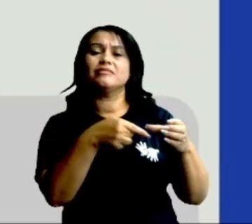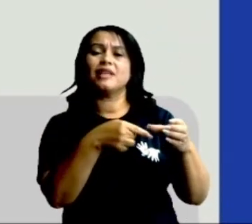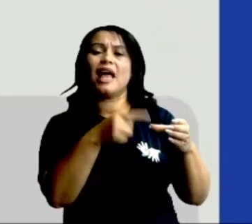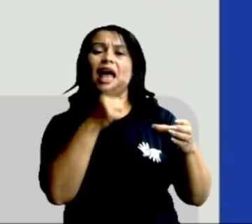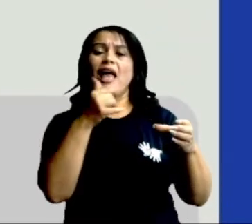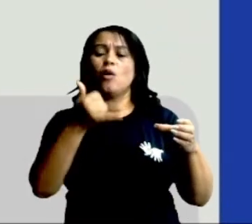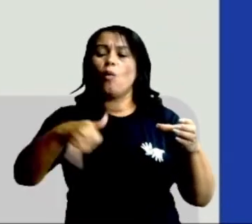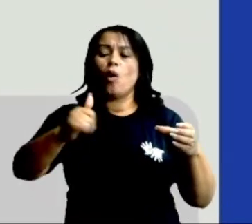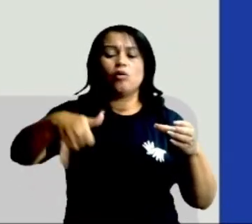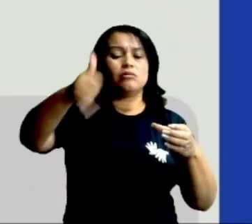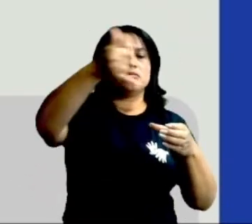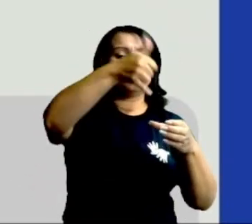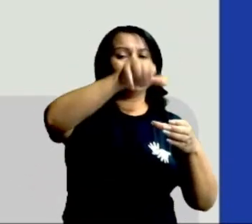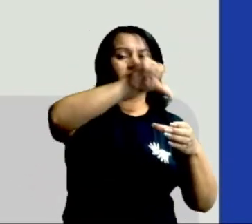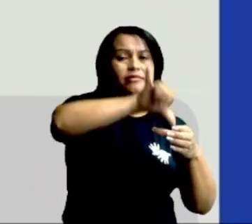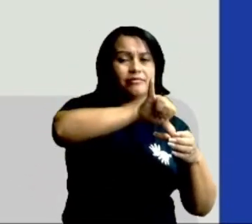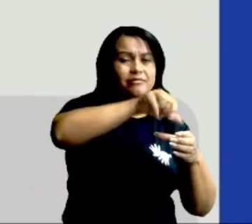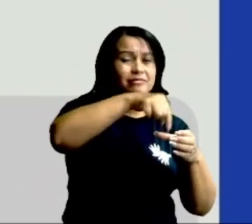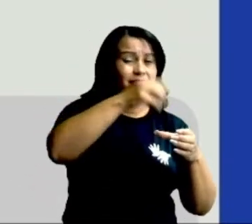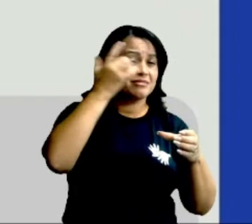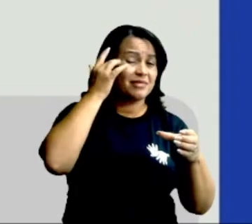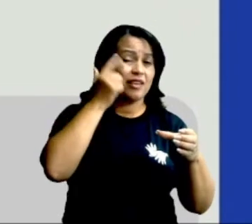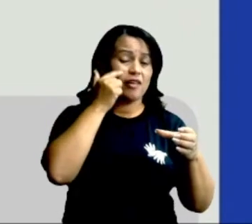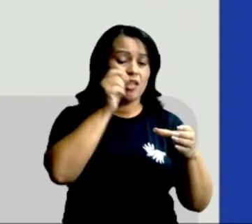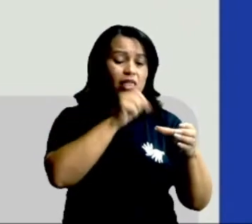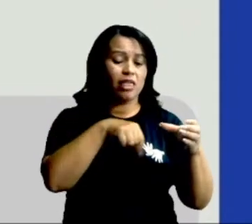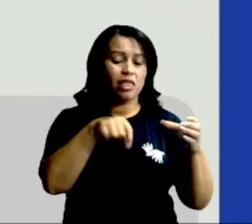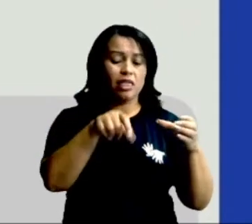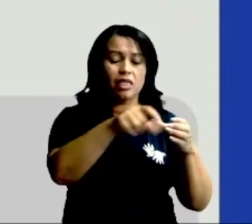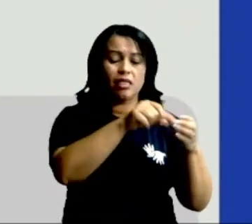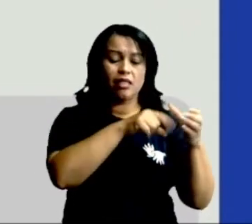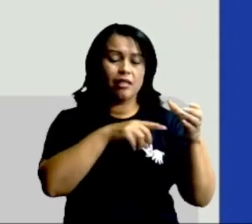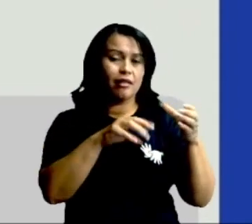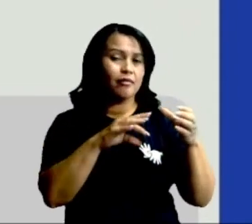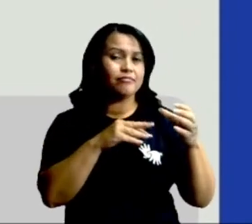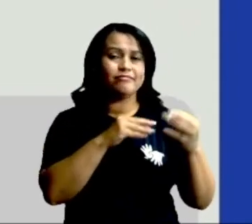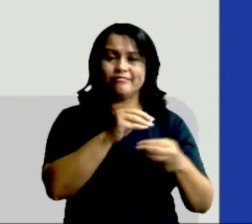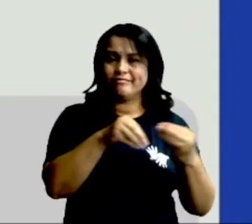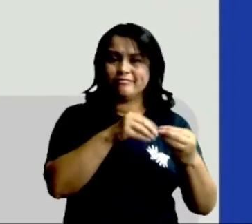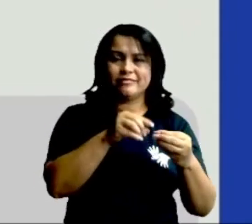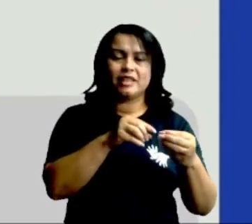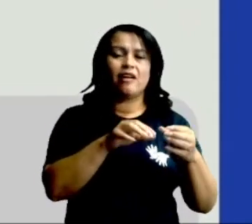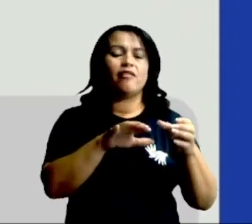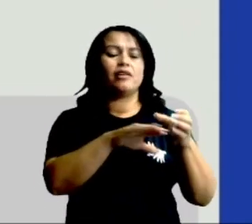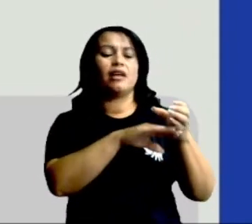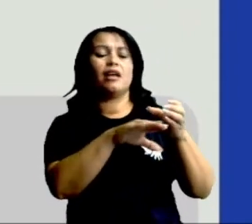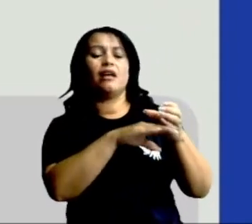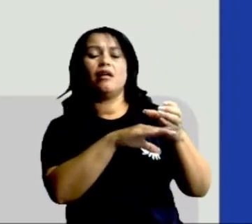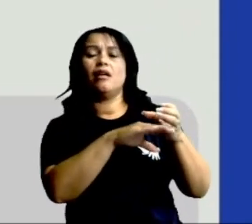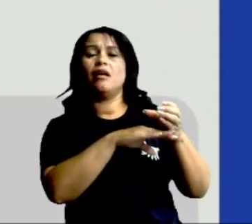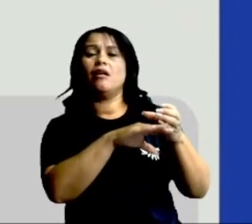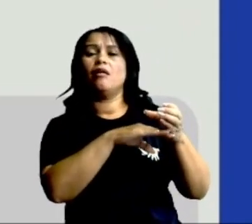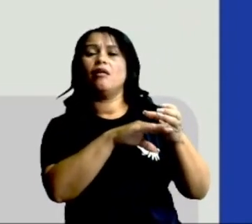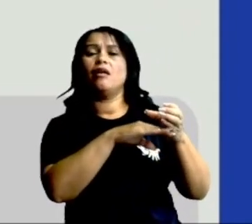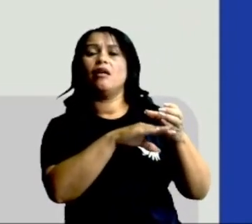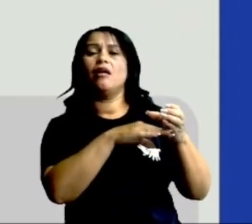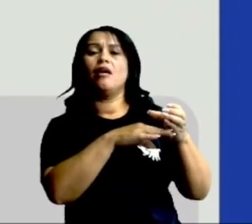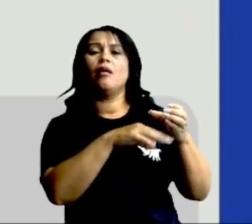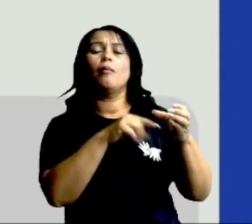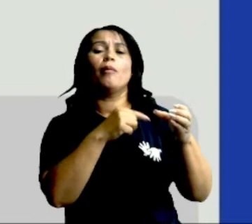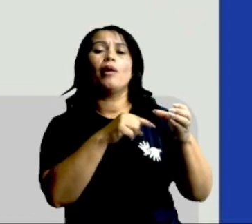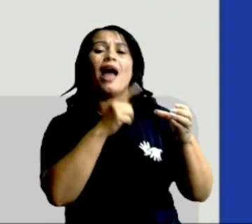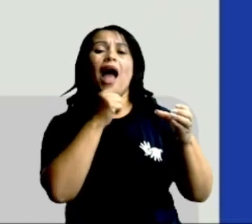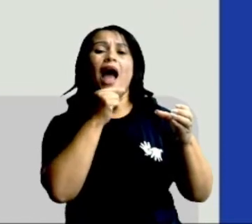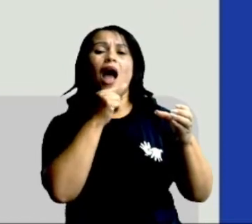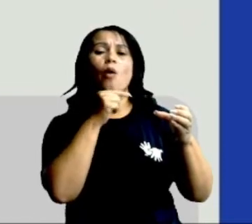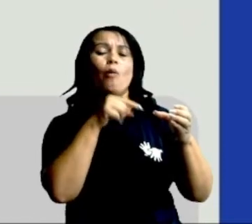colocar na água, a gente vai observar que vão se formar gotículas de óleo, né? Ele vai ficar na parte mais superior, certo, do copo, porque